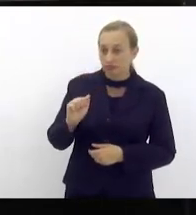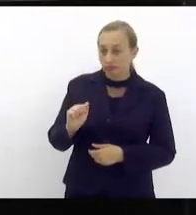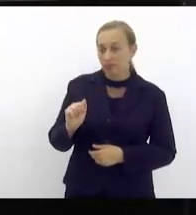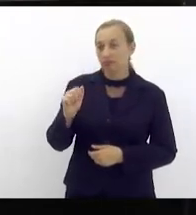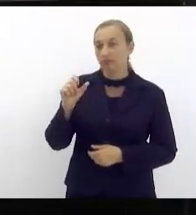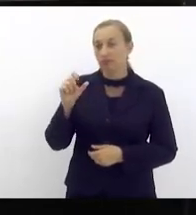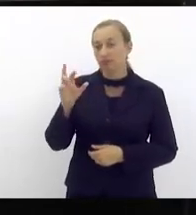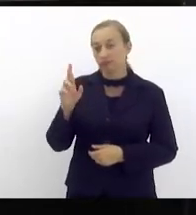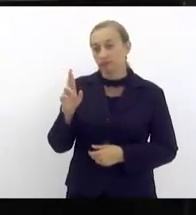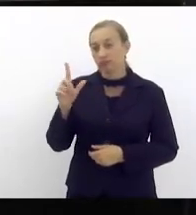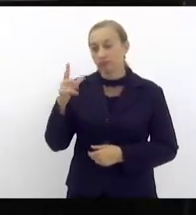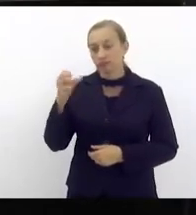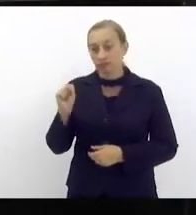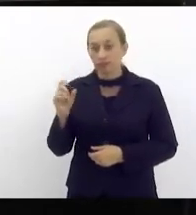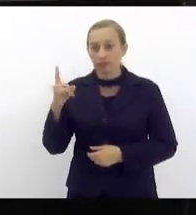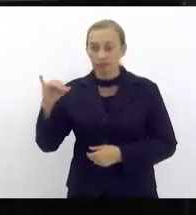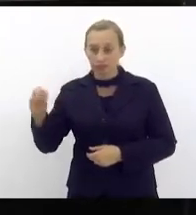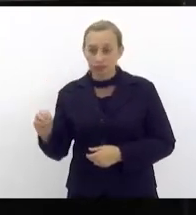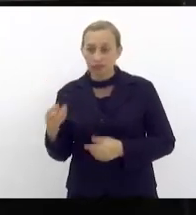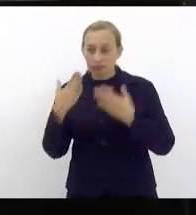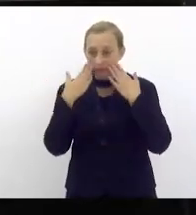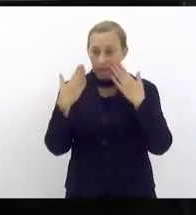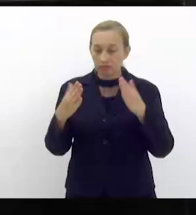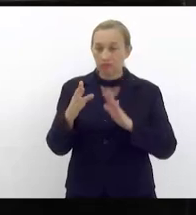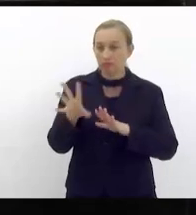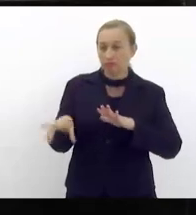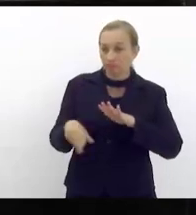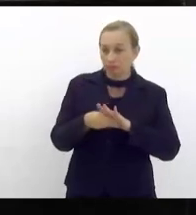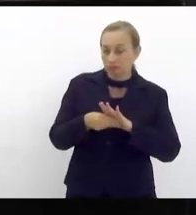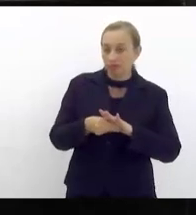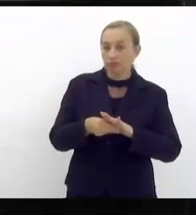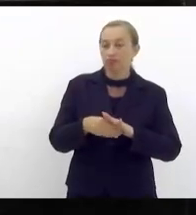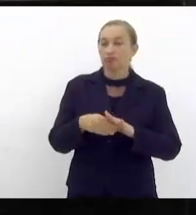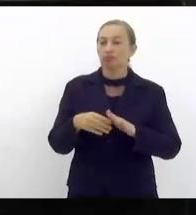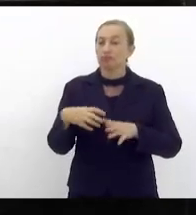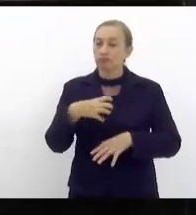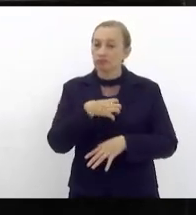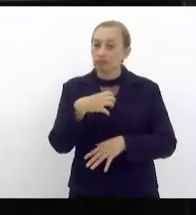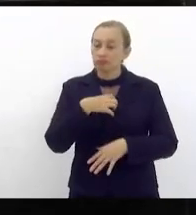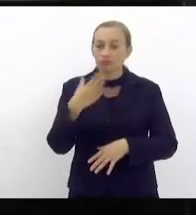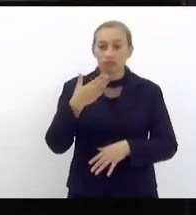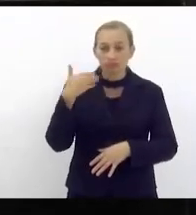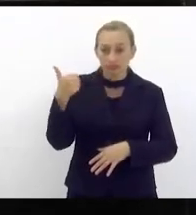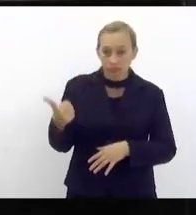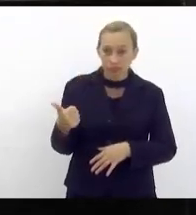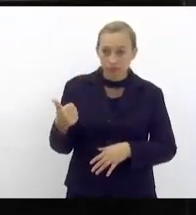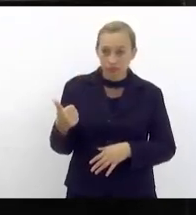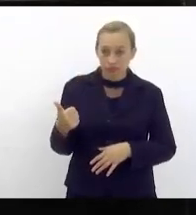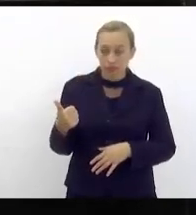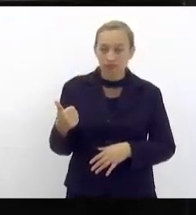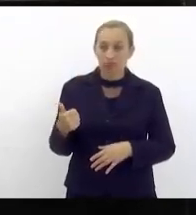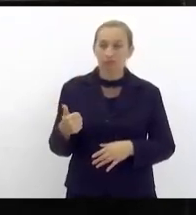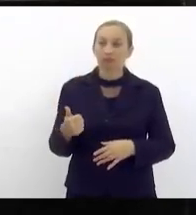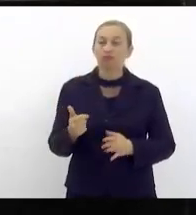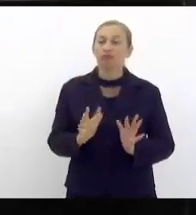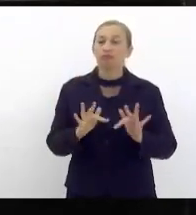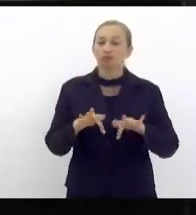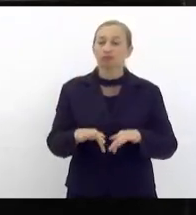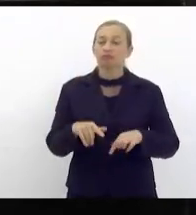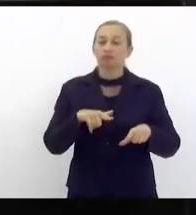apresentou as emendas que vão no sentido de aprimorar e endereçar é Inclusive a execução